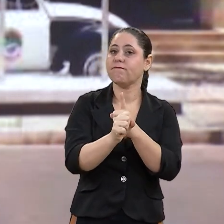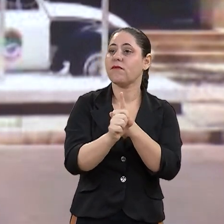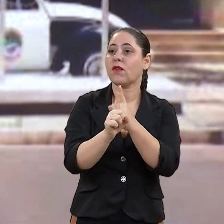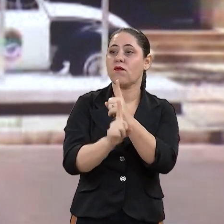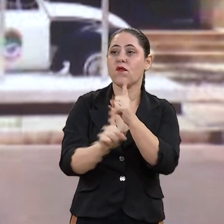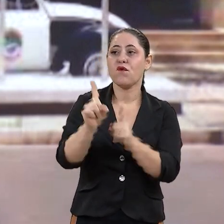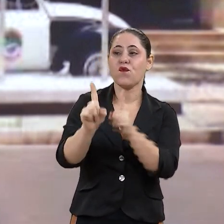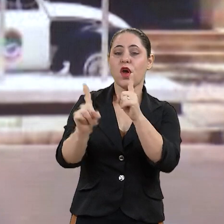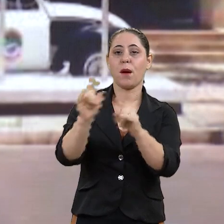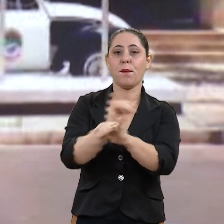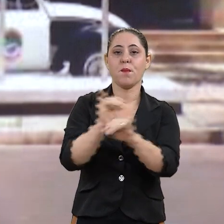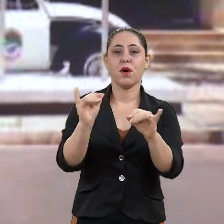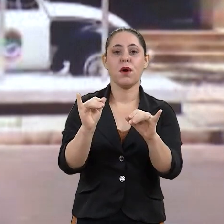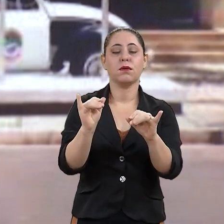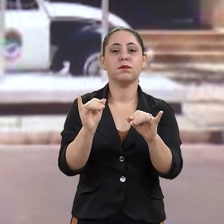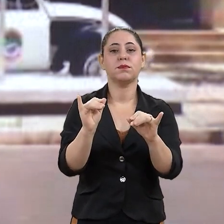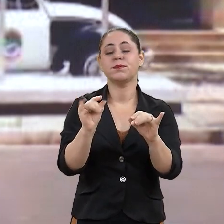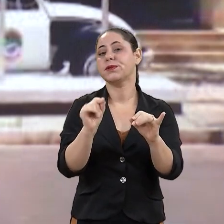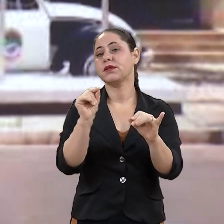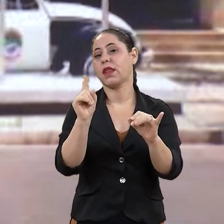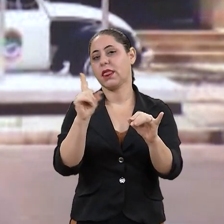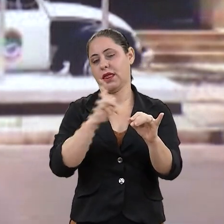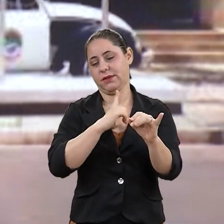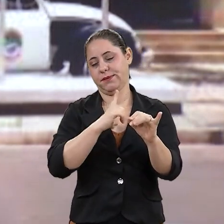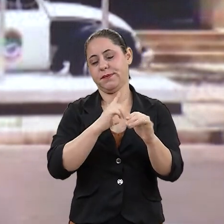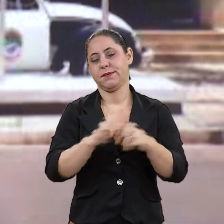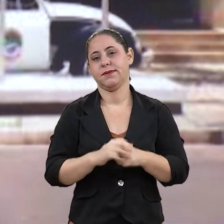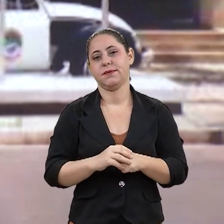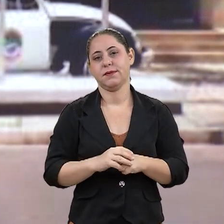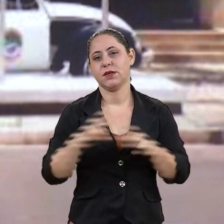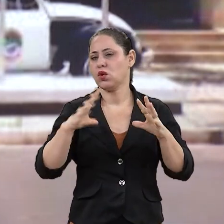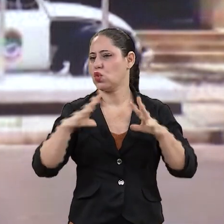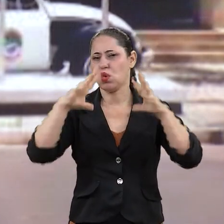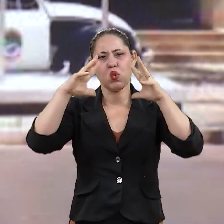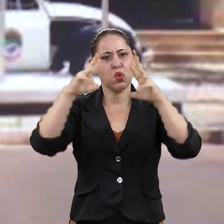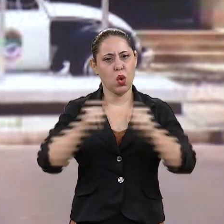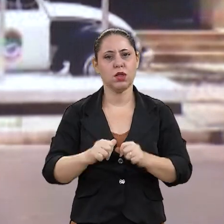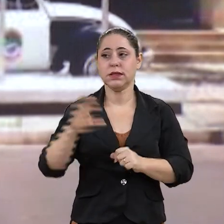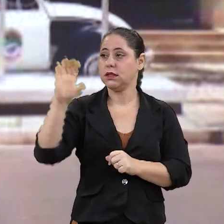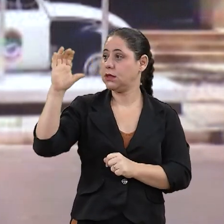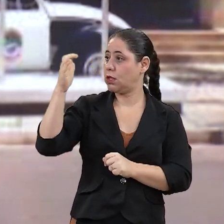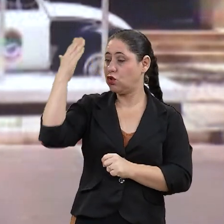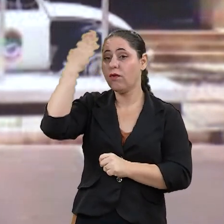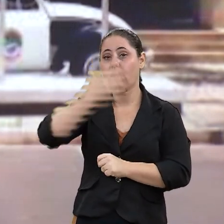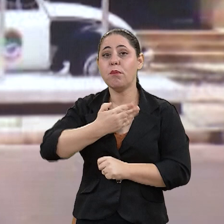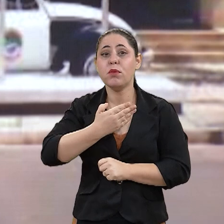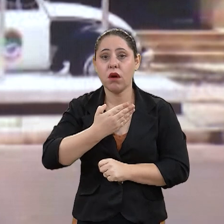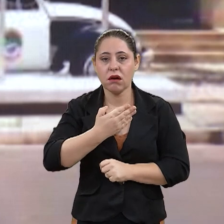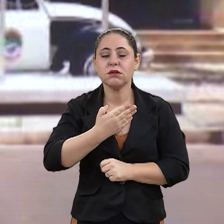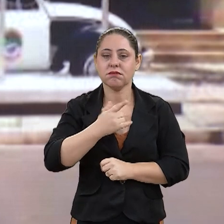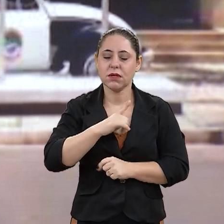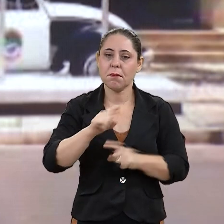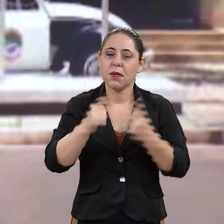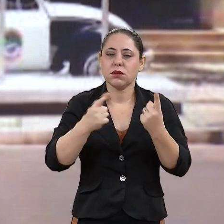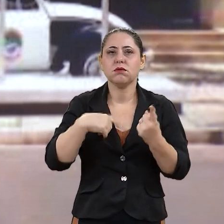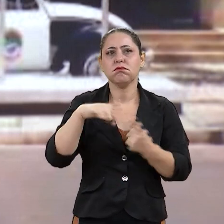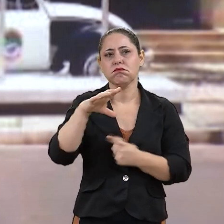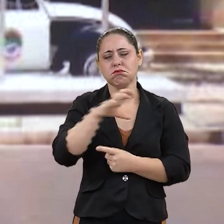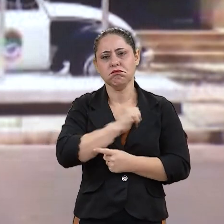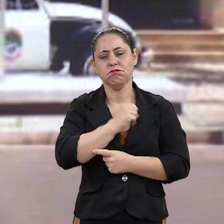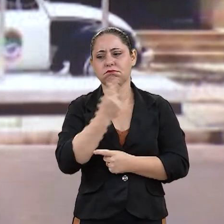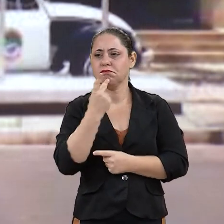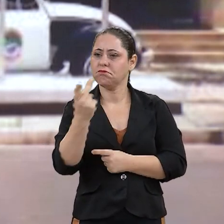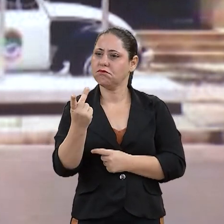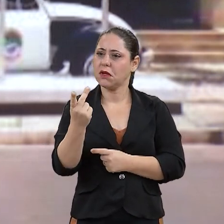nos mostram isso, né? São todas evidências científicas. Mas eu gosto dessa ideia que a Mônica fala sobre